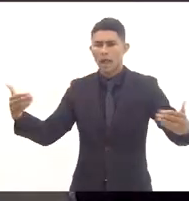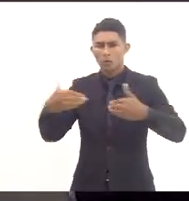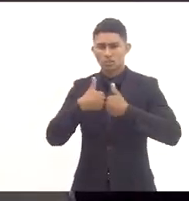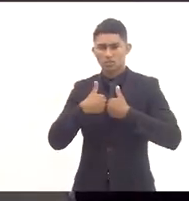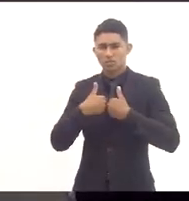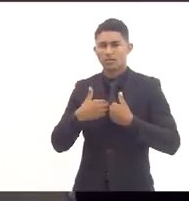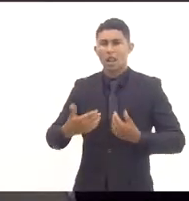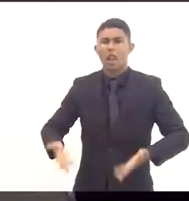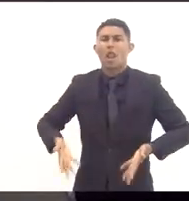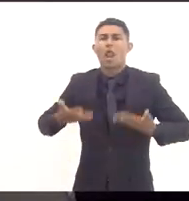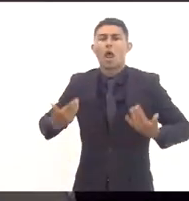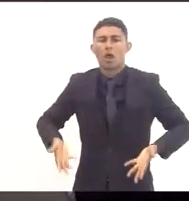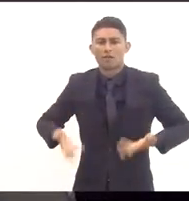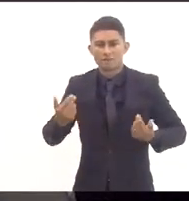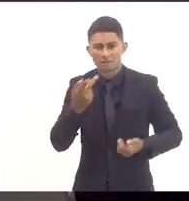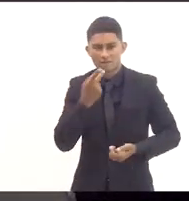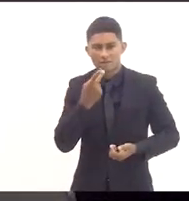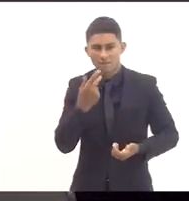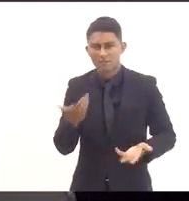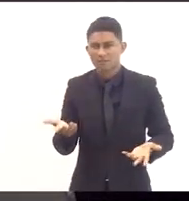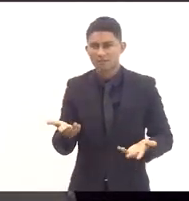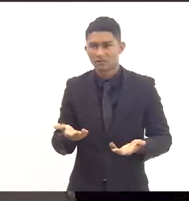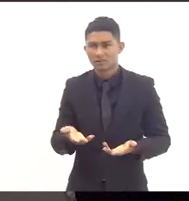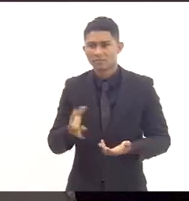e eu não sou no ímpar